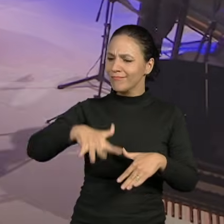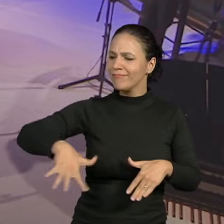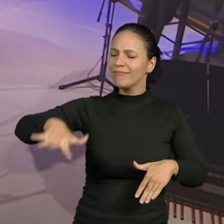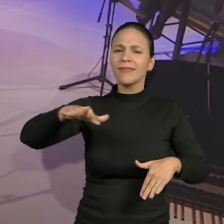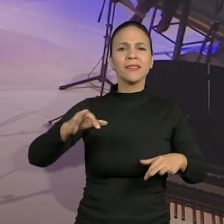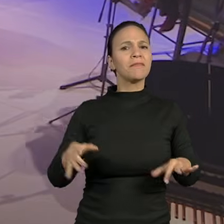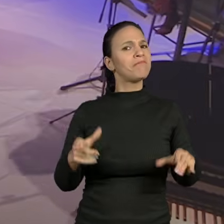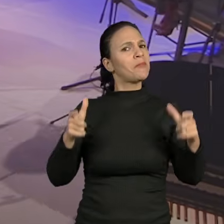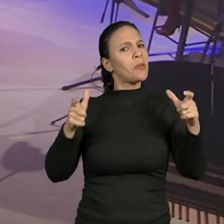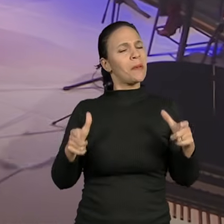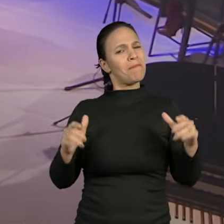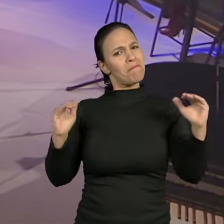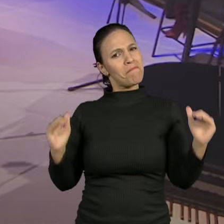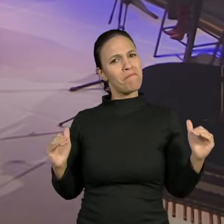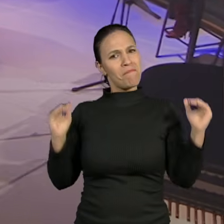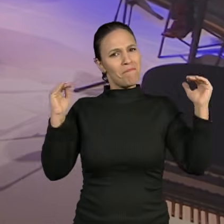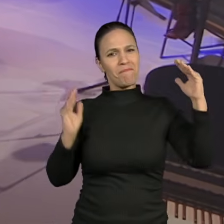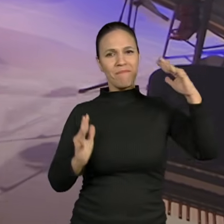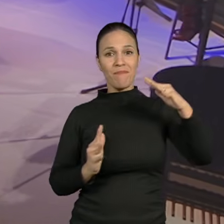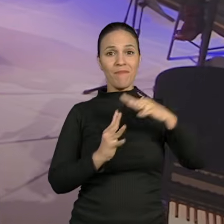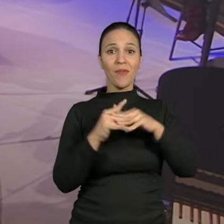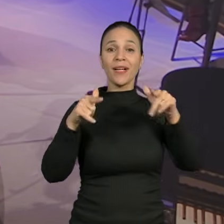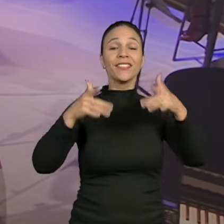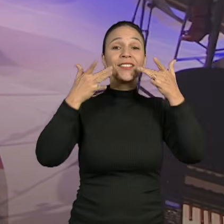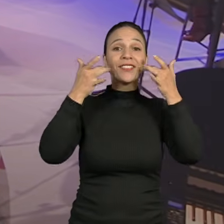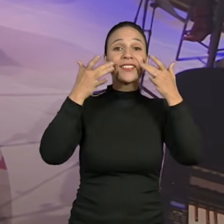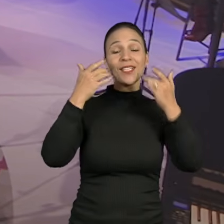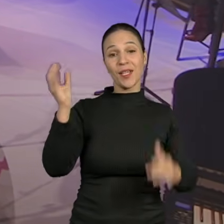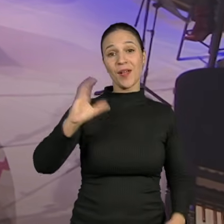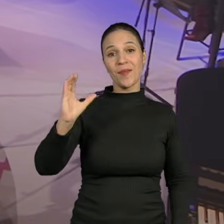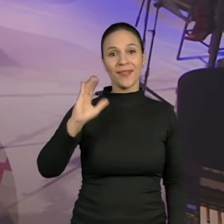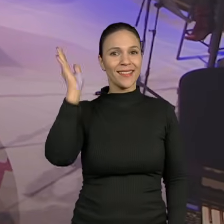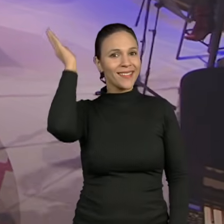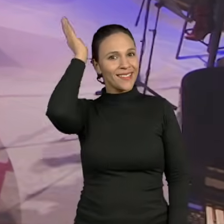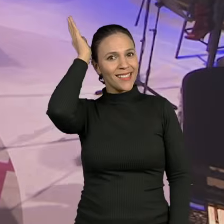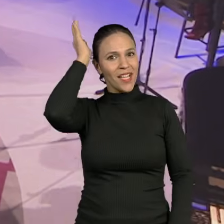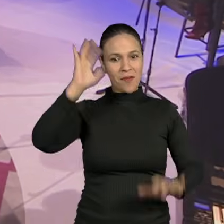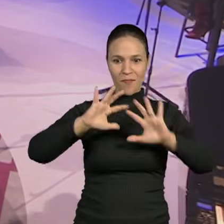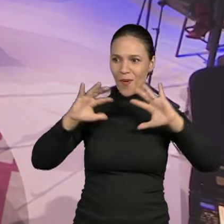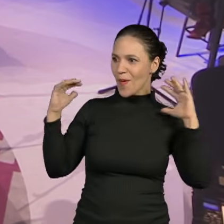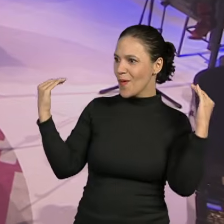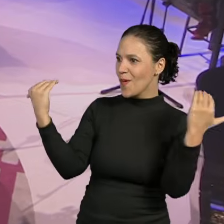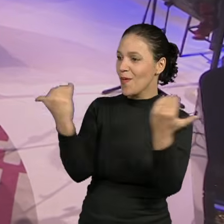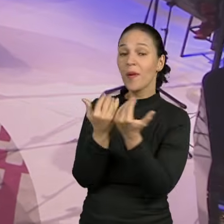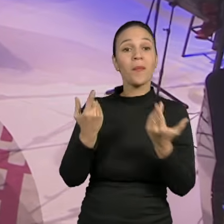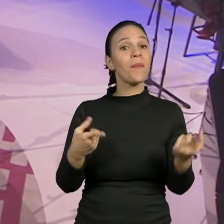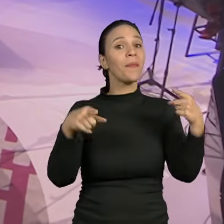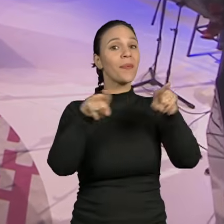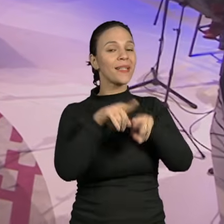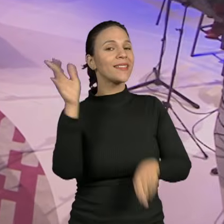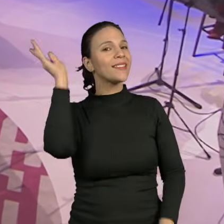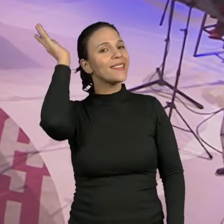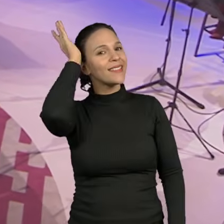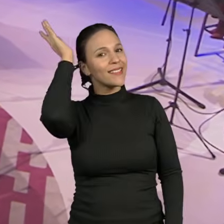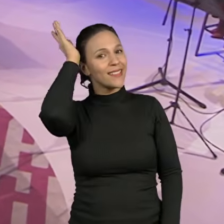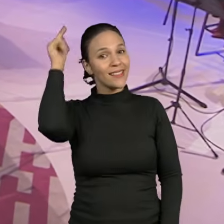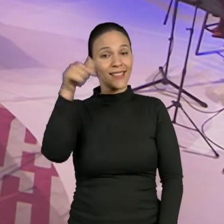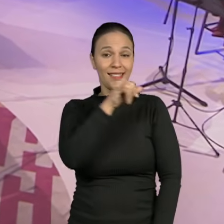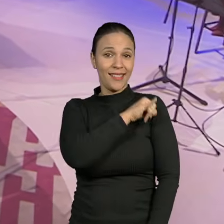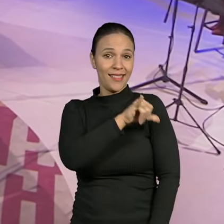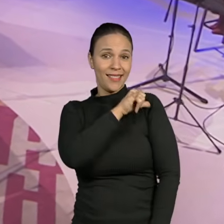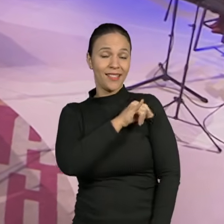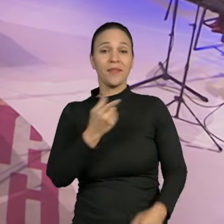desse teatro aqui no Sesc Copacabana, esse teatro de arena, nessa parceria do Sesc Rio de Janeiro com a TV Cultura de São